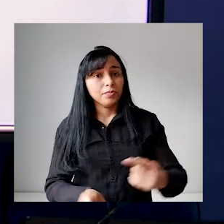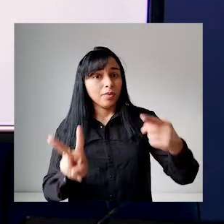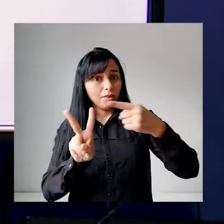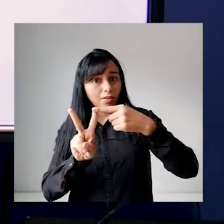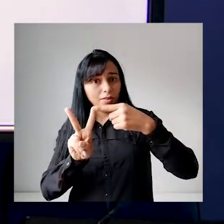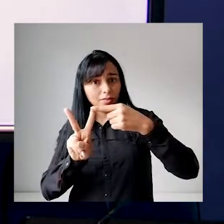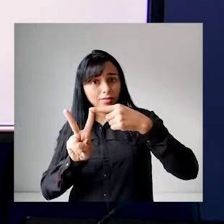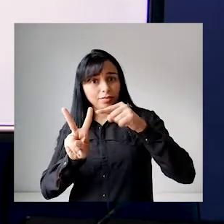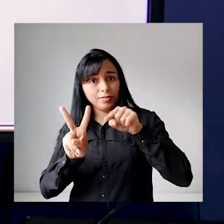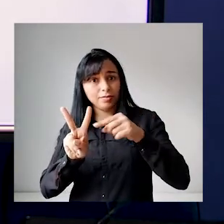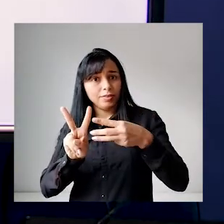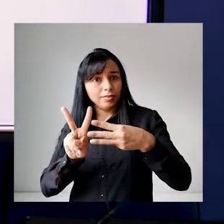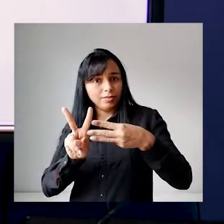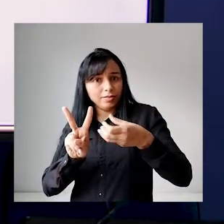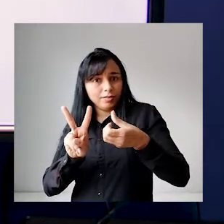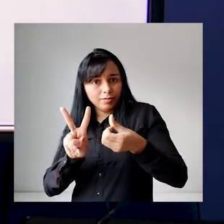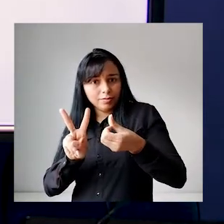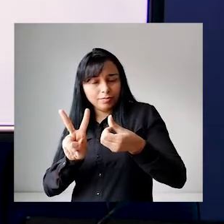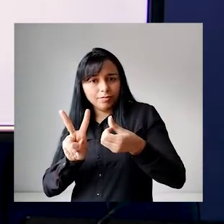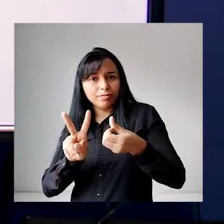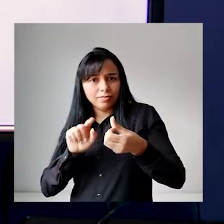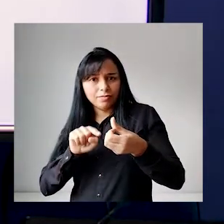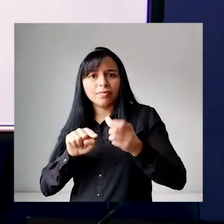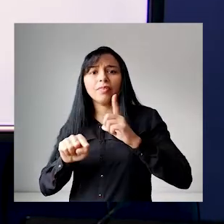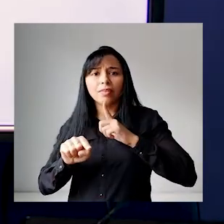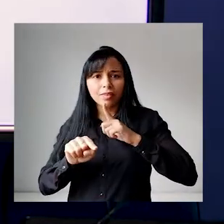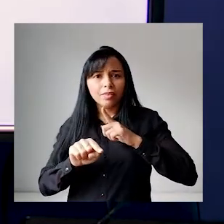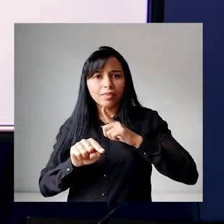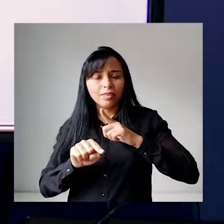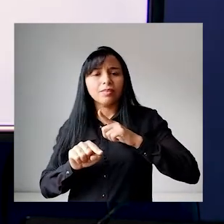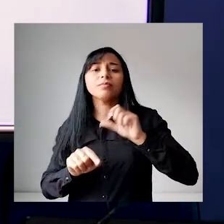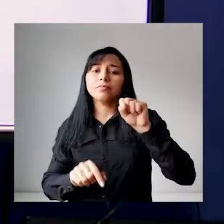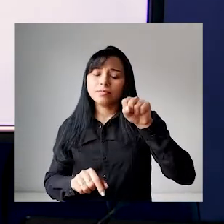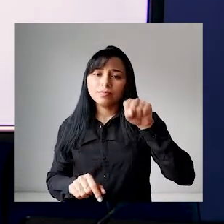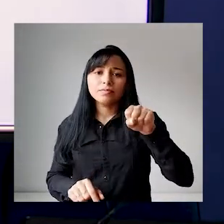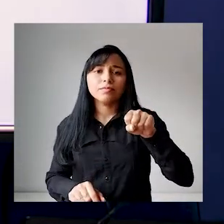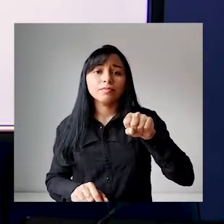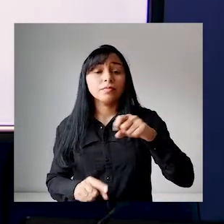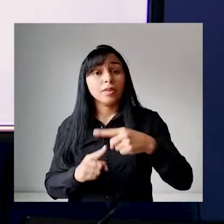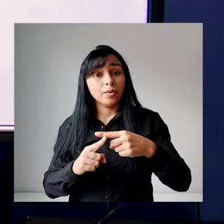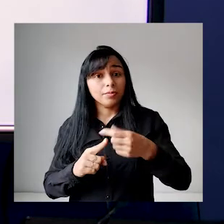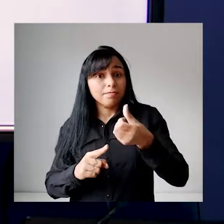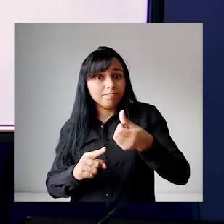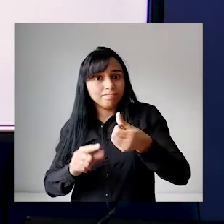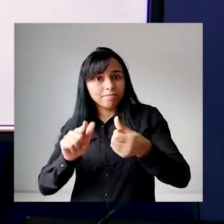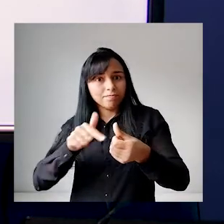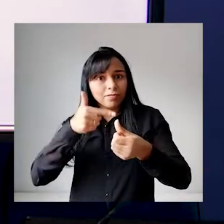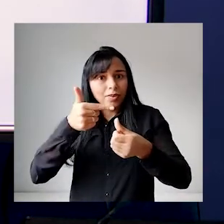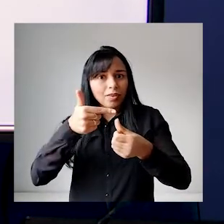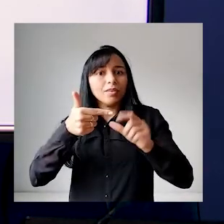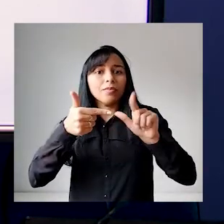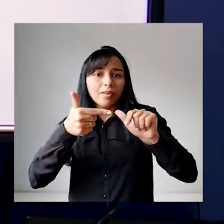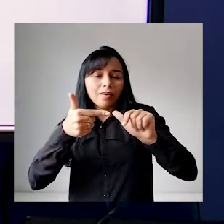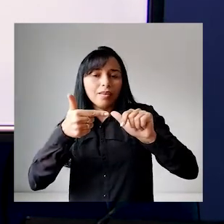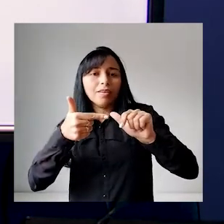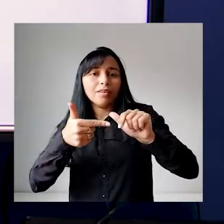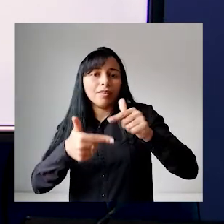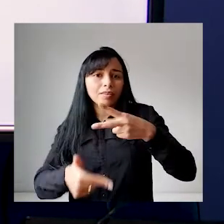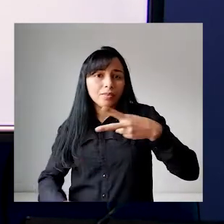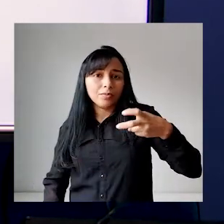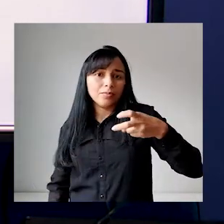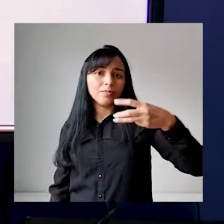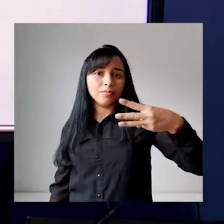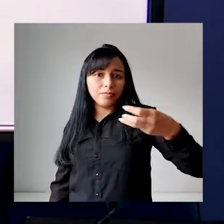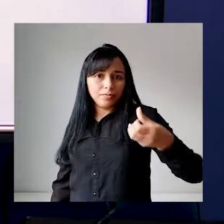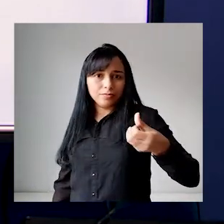de 36. Será que tem a raiz quadrada de 36? É claro que tem, né? E o resultado é 6, pois 6